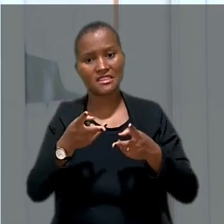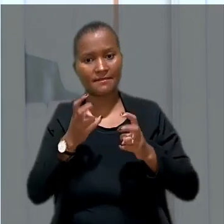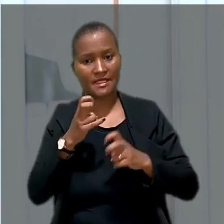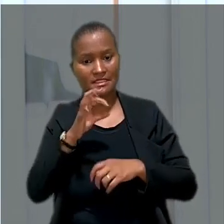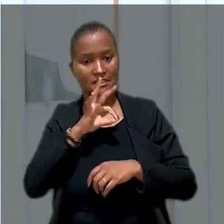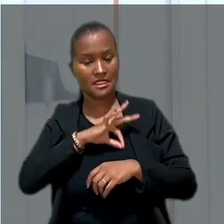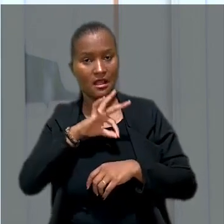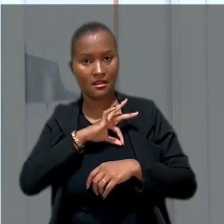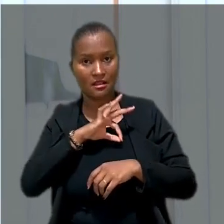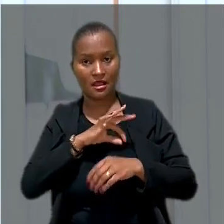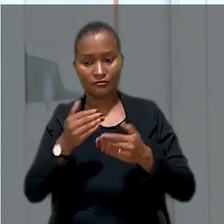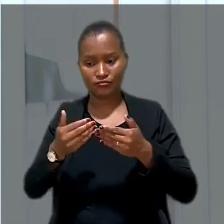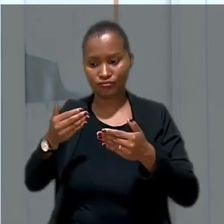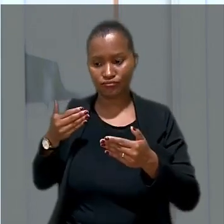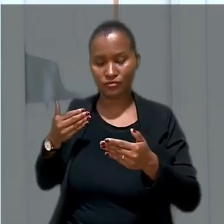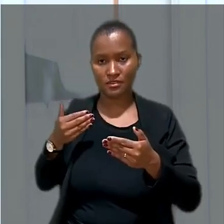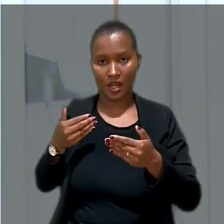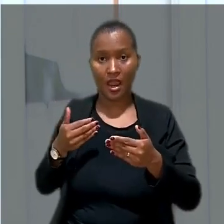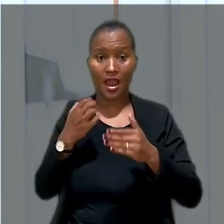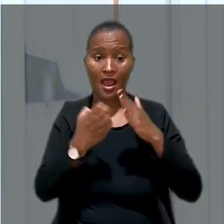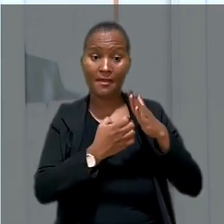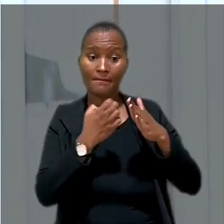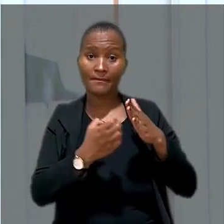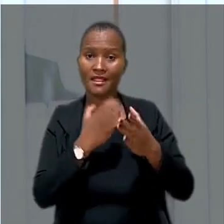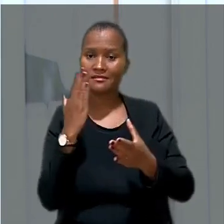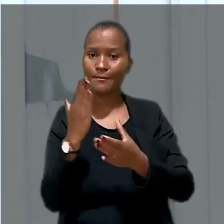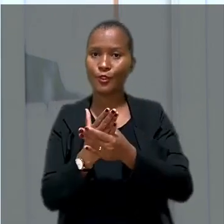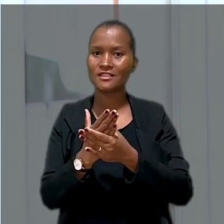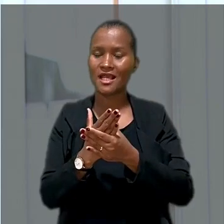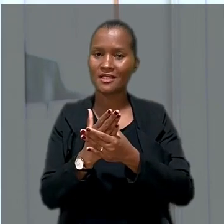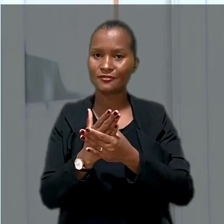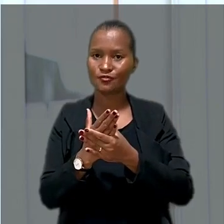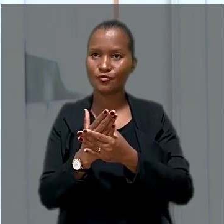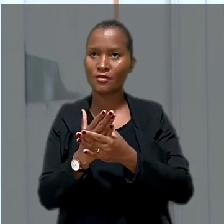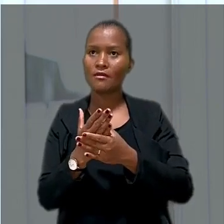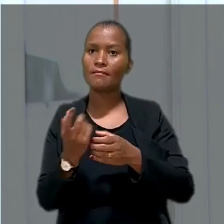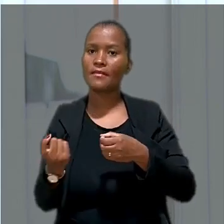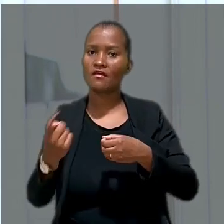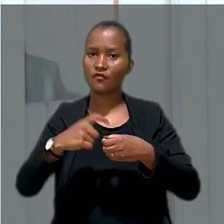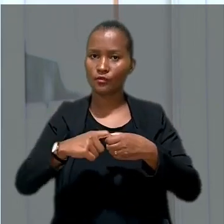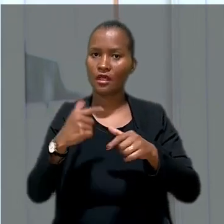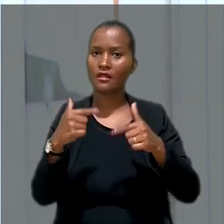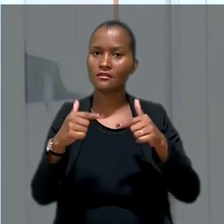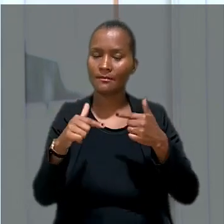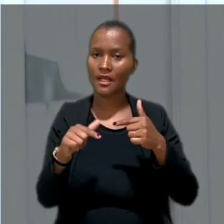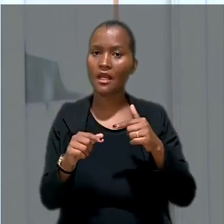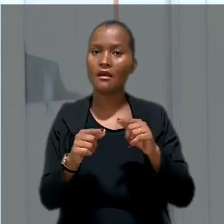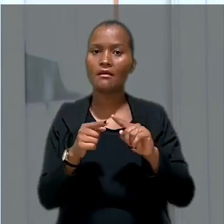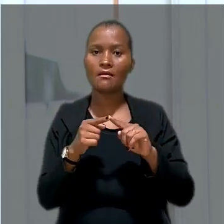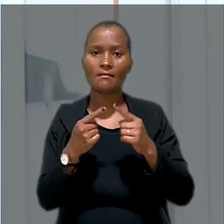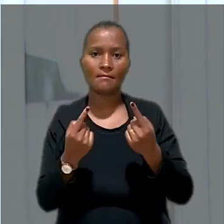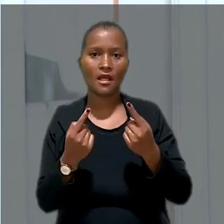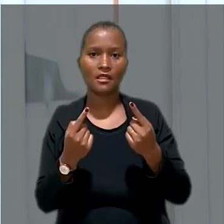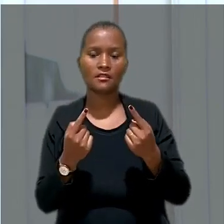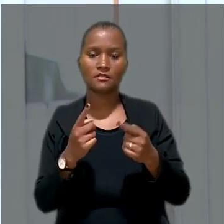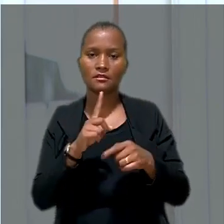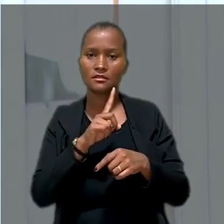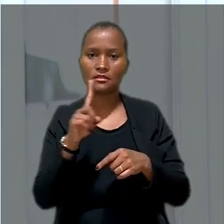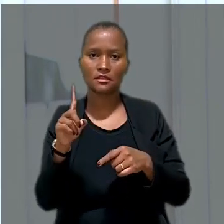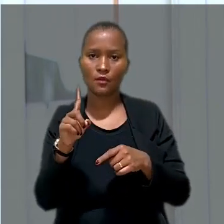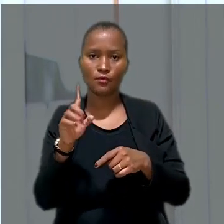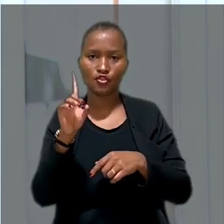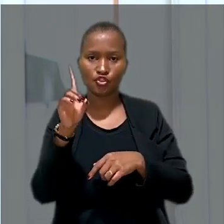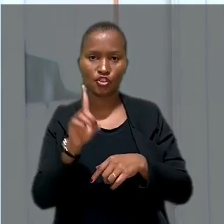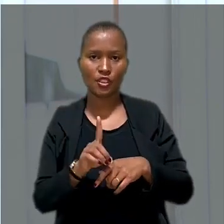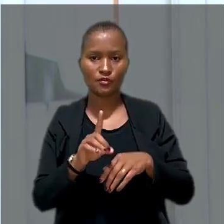esses salários, a empregadora entrou com ação na Justiça Trabalhista para reintegrá-la, sob pena de renúncia